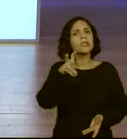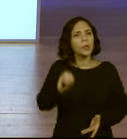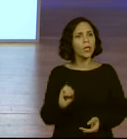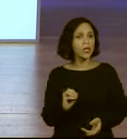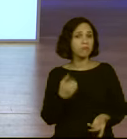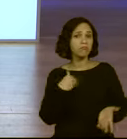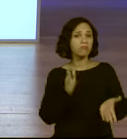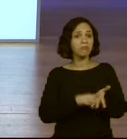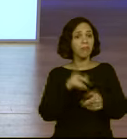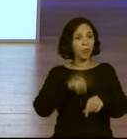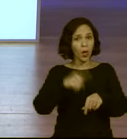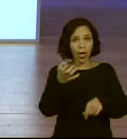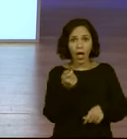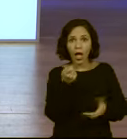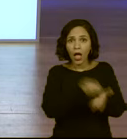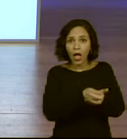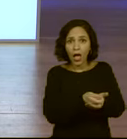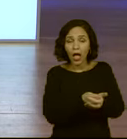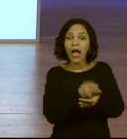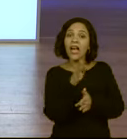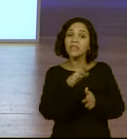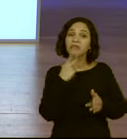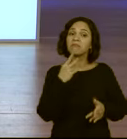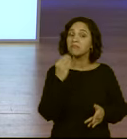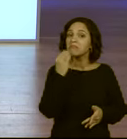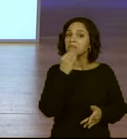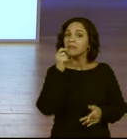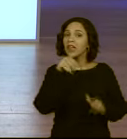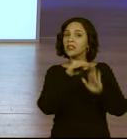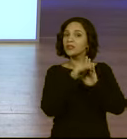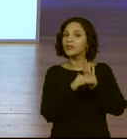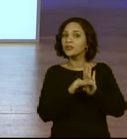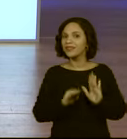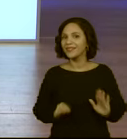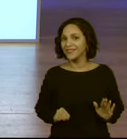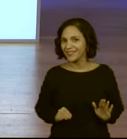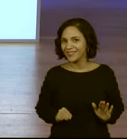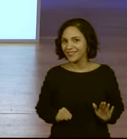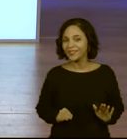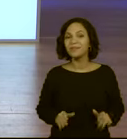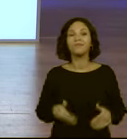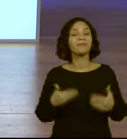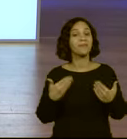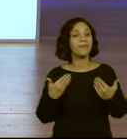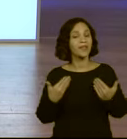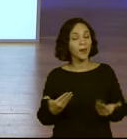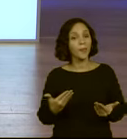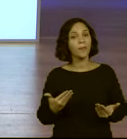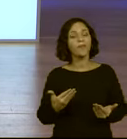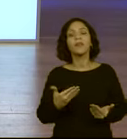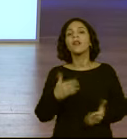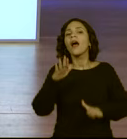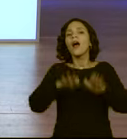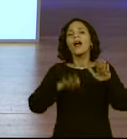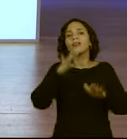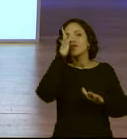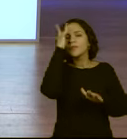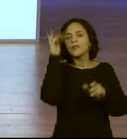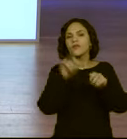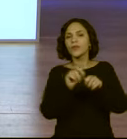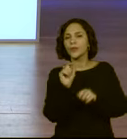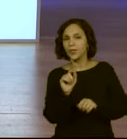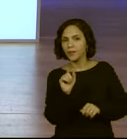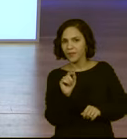1350 aqui na hora certamente você pode conseguir um bom desconto né agora o que as pessoas acabam fazendo